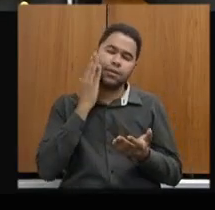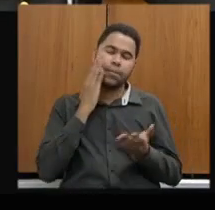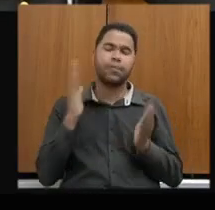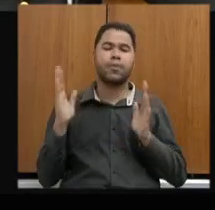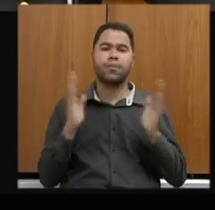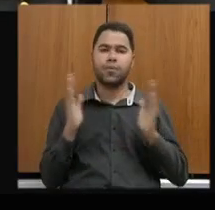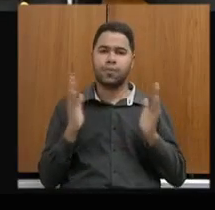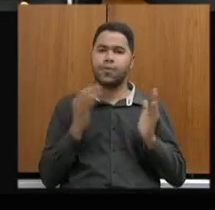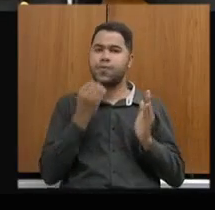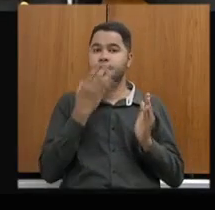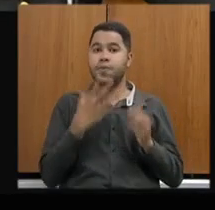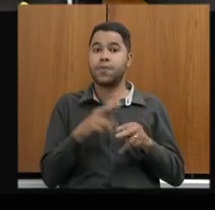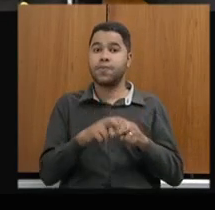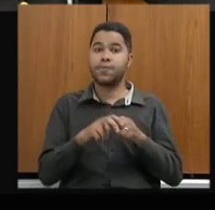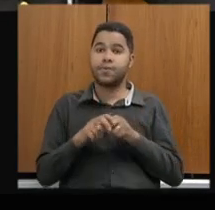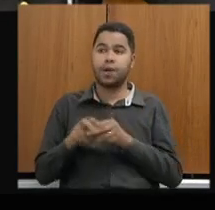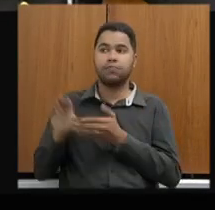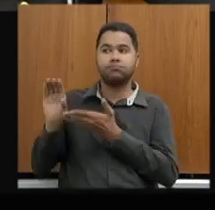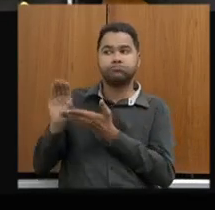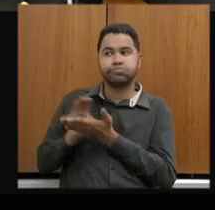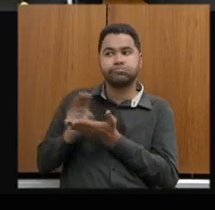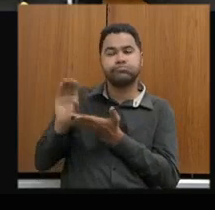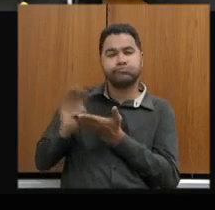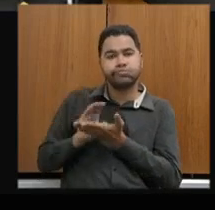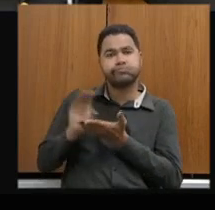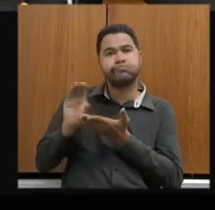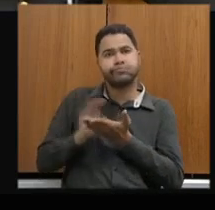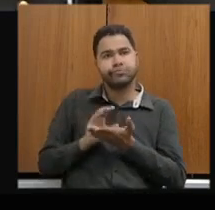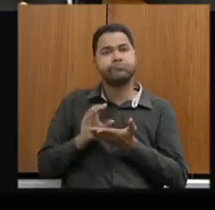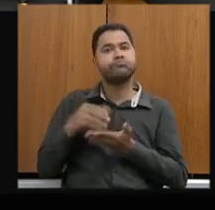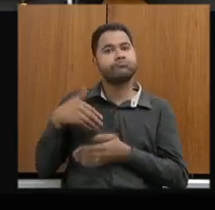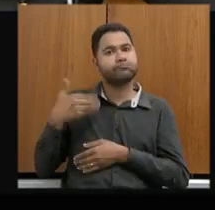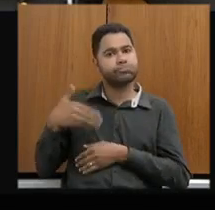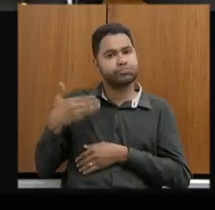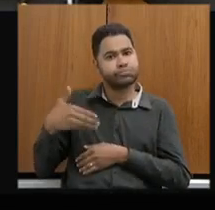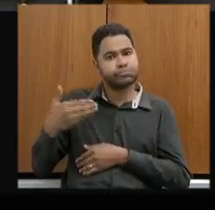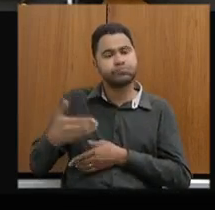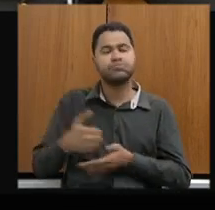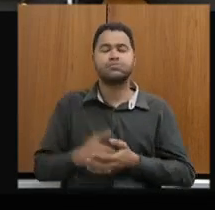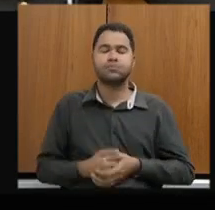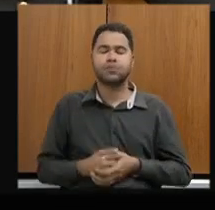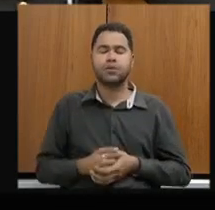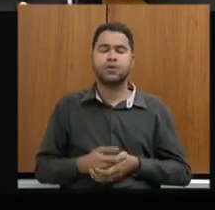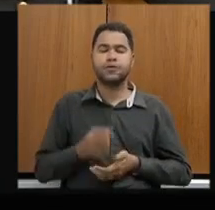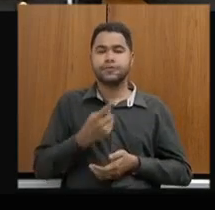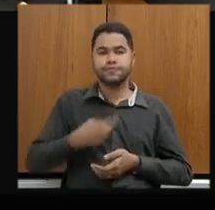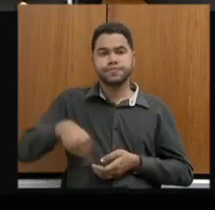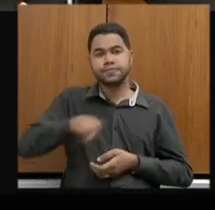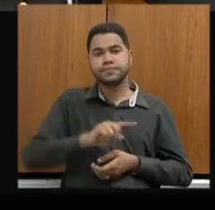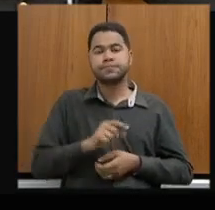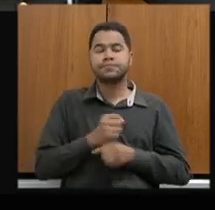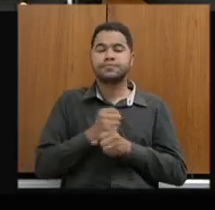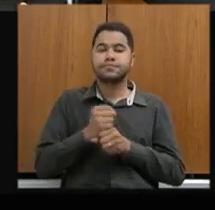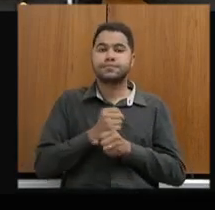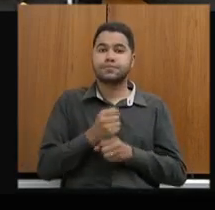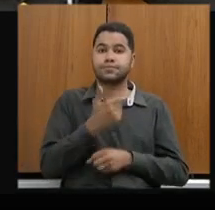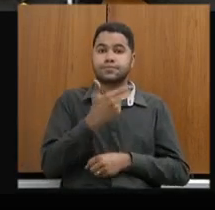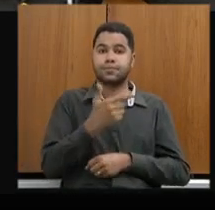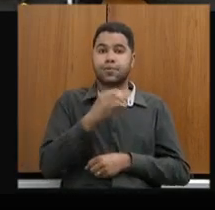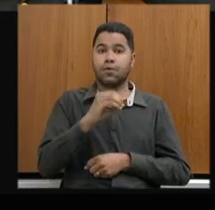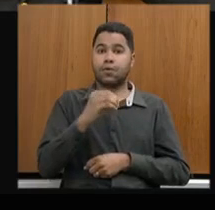na Instituição pelas entradas que se estão se tornando frequentes então nós temos aí no do ano de